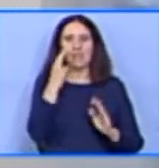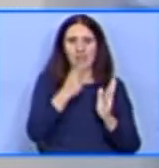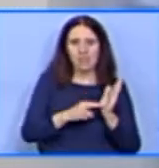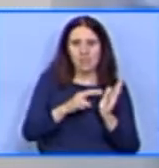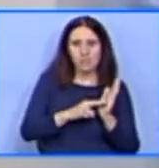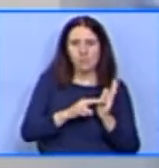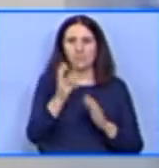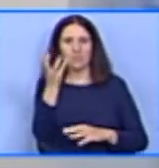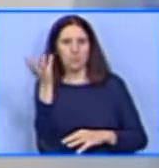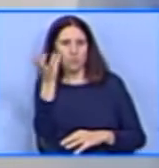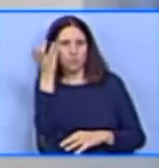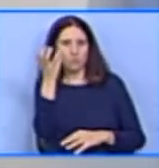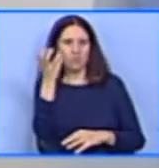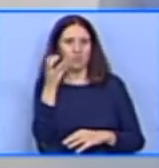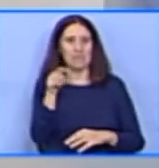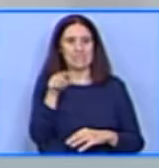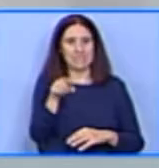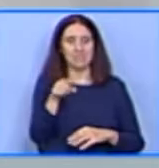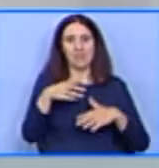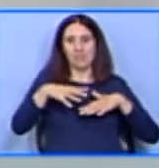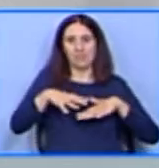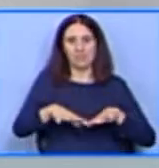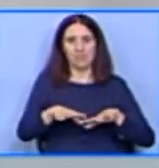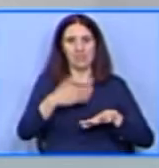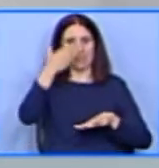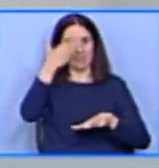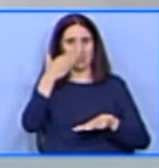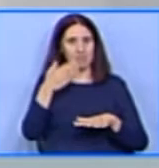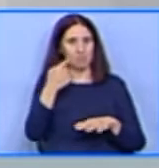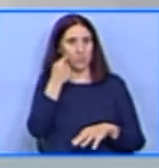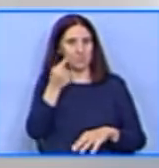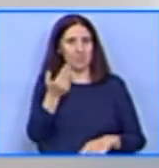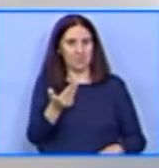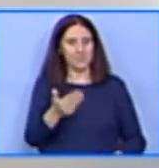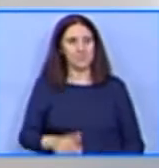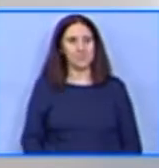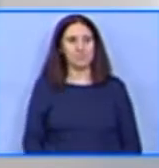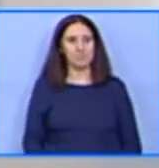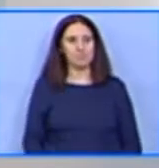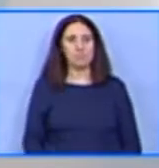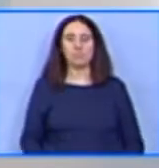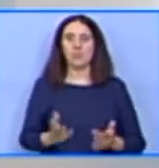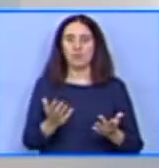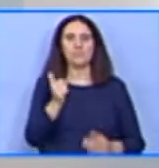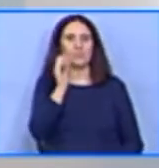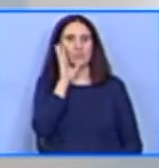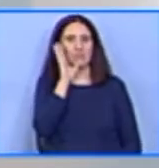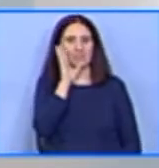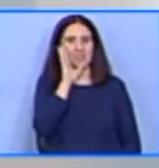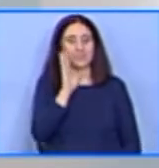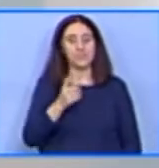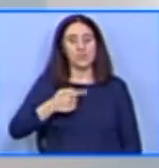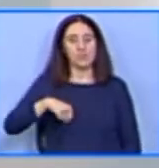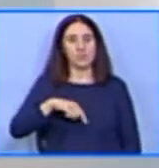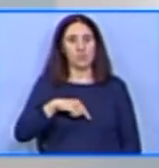cultura encontram nestes dias de férias uma ocasião muito especial. Ora, muito boa tarde. Nós